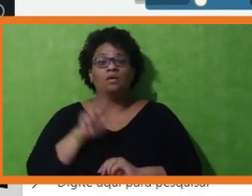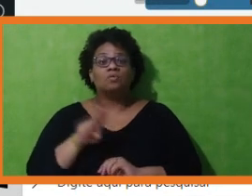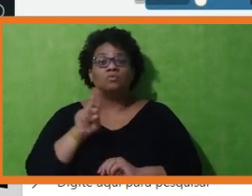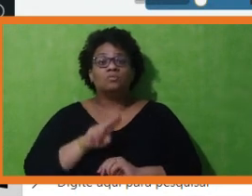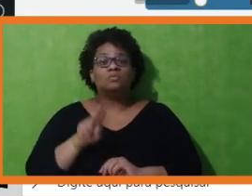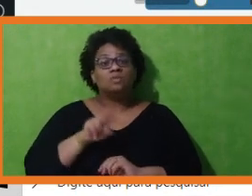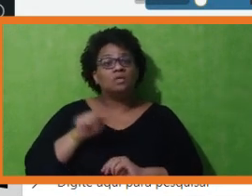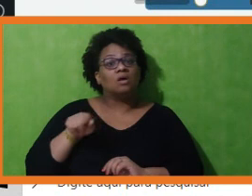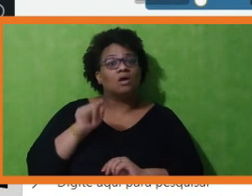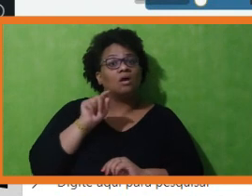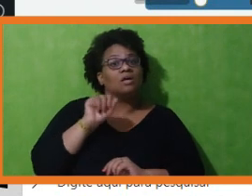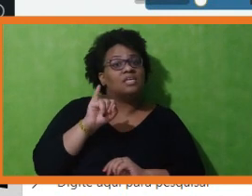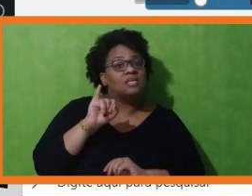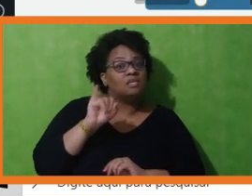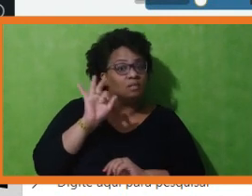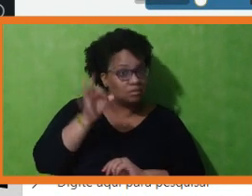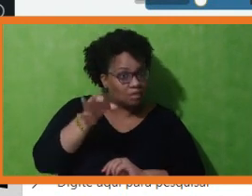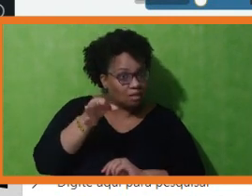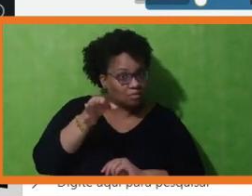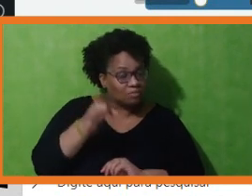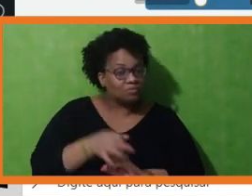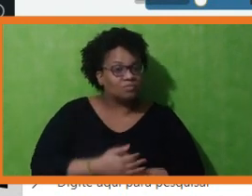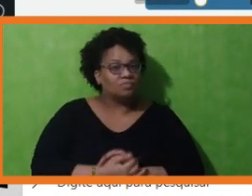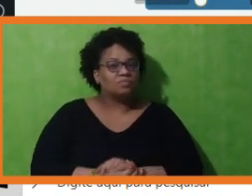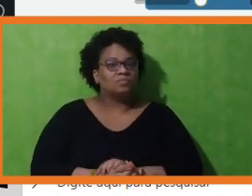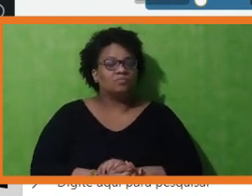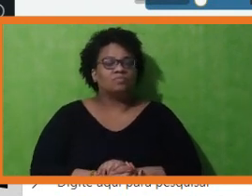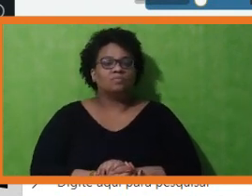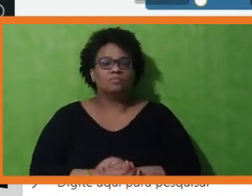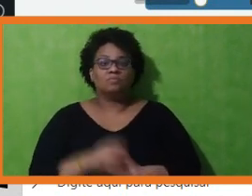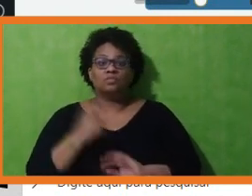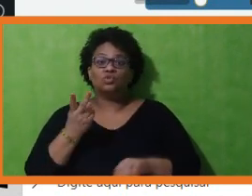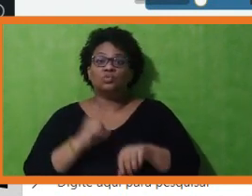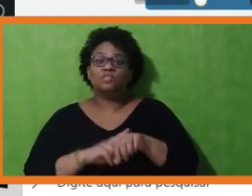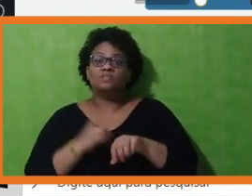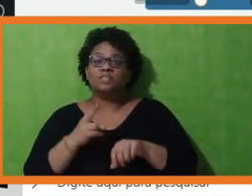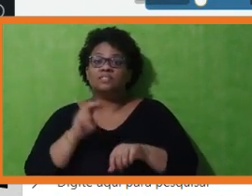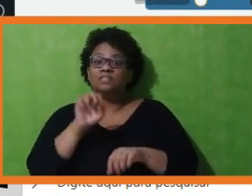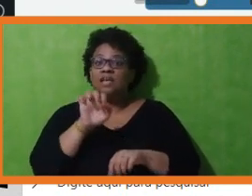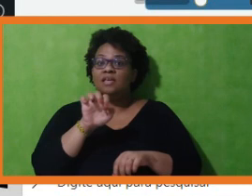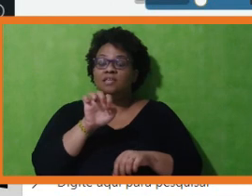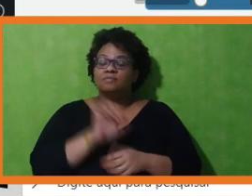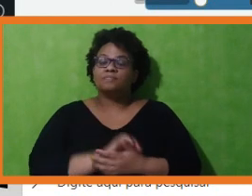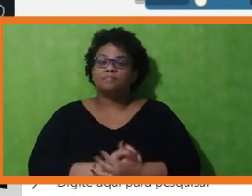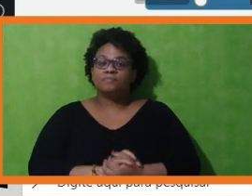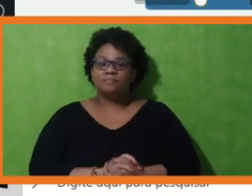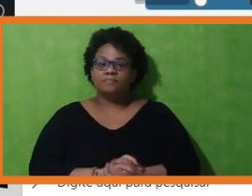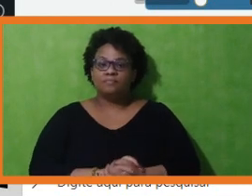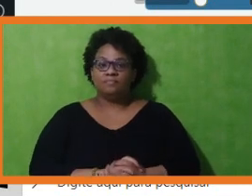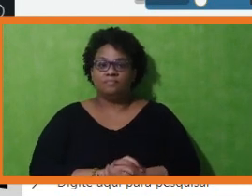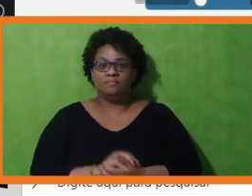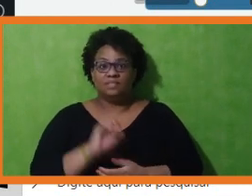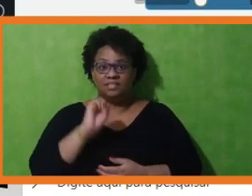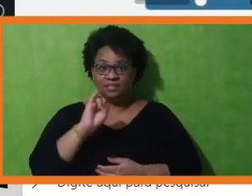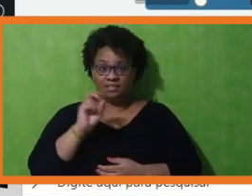Aqui eu utilizei esse I aqui, ó. Certinho? Esse E comercial 2 vezes significa I.